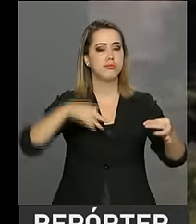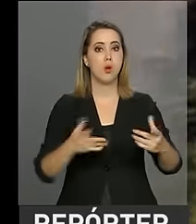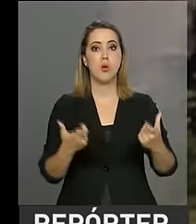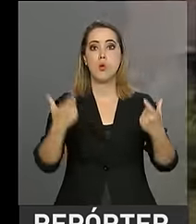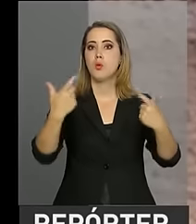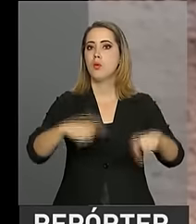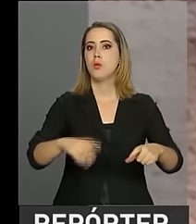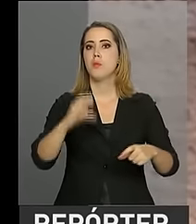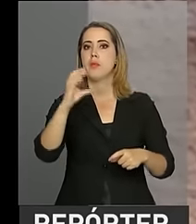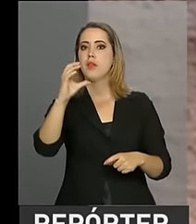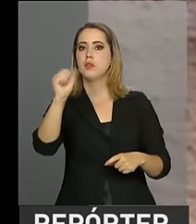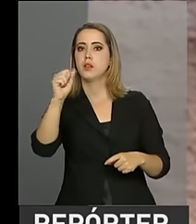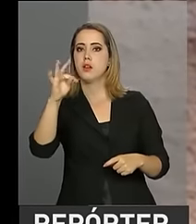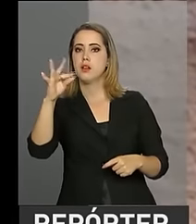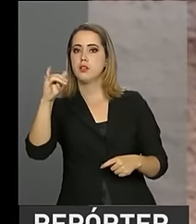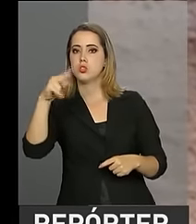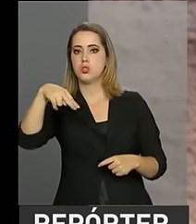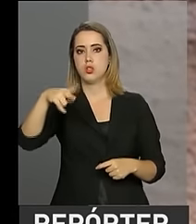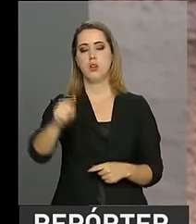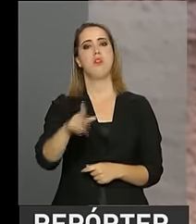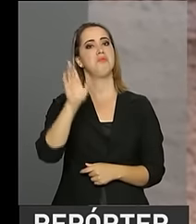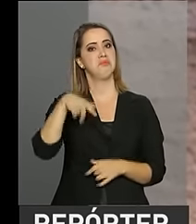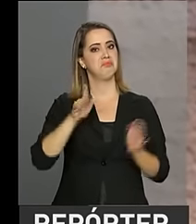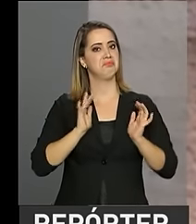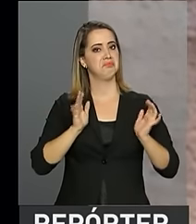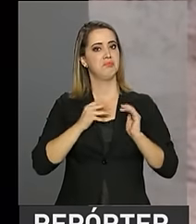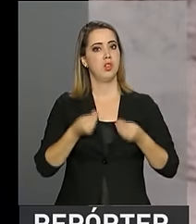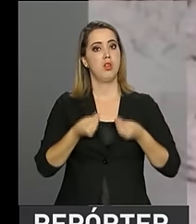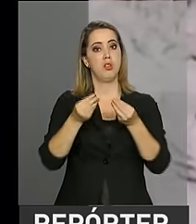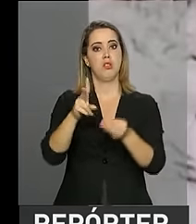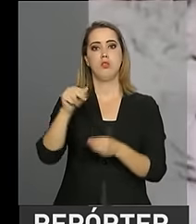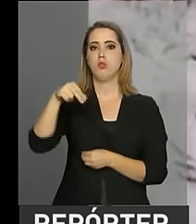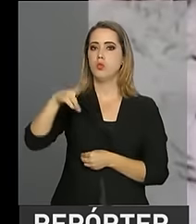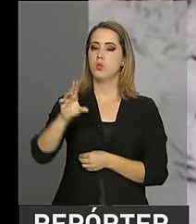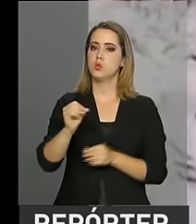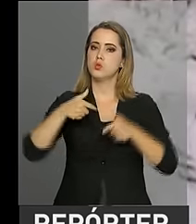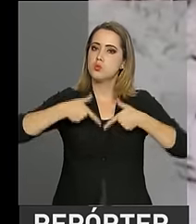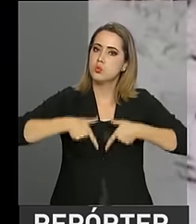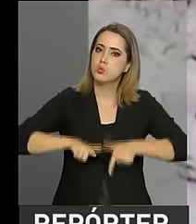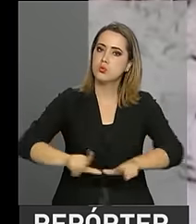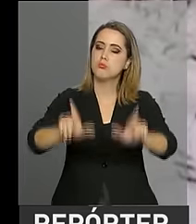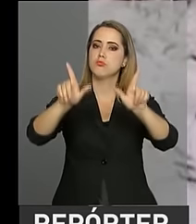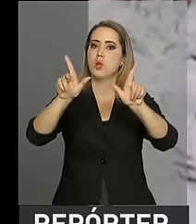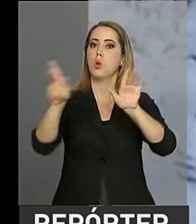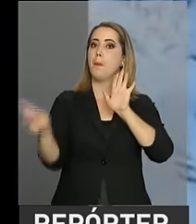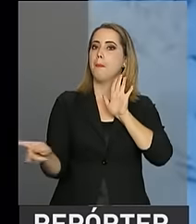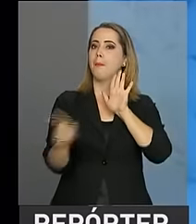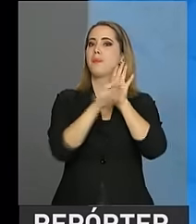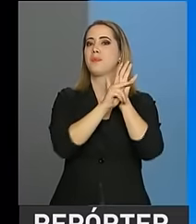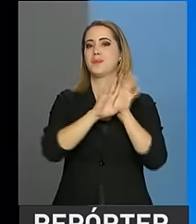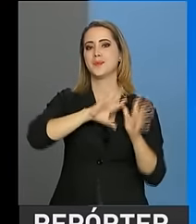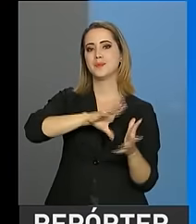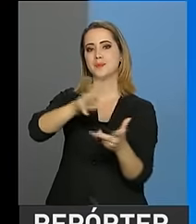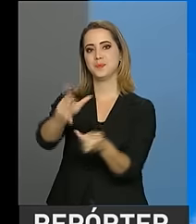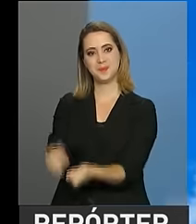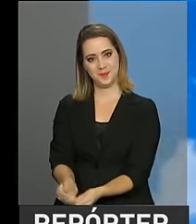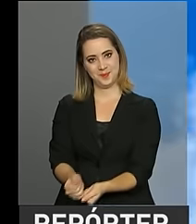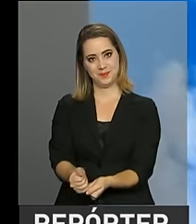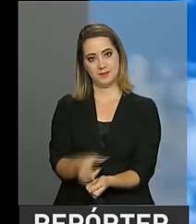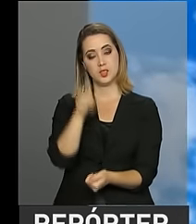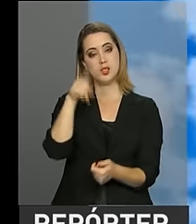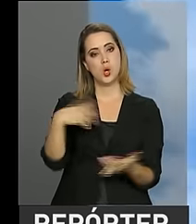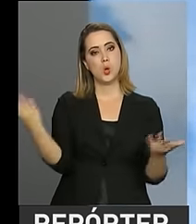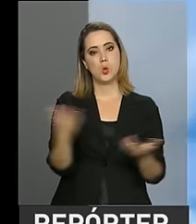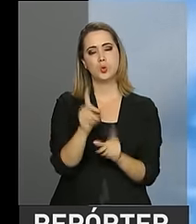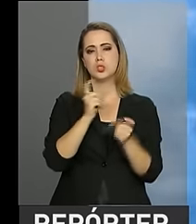Catinga é tão rico que ganhou da Unesco o título de patrimônio Mundial atualmente ele é administrado pelo Instituto